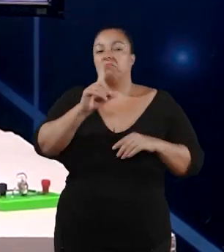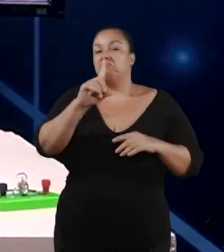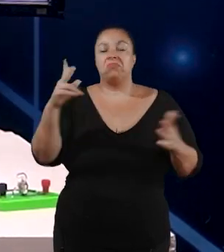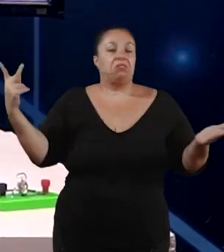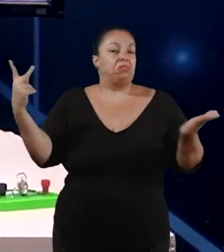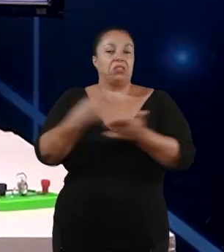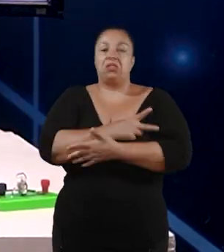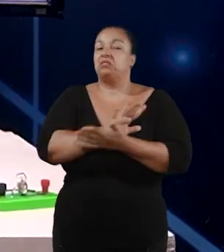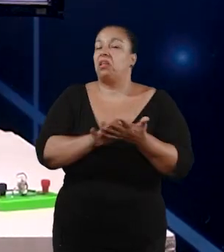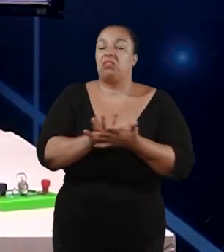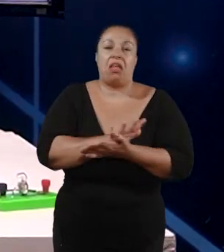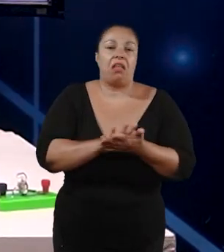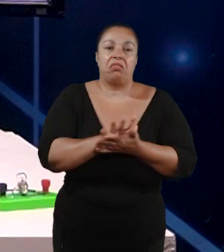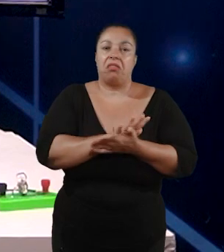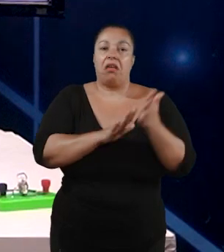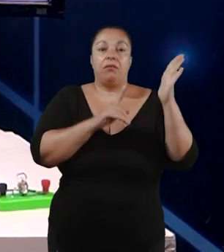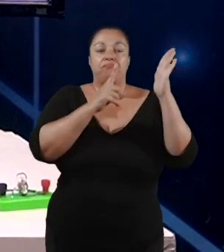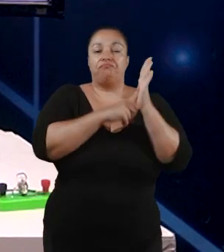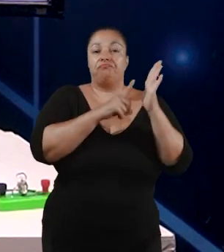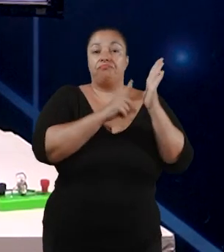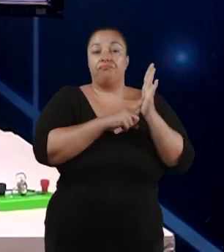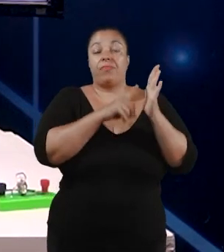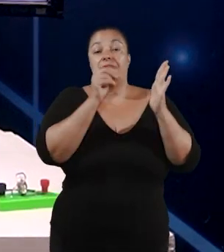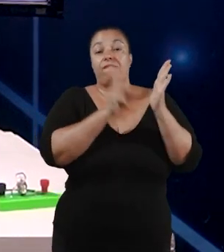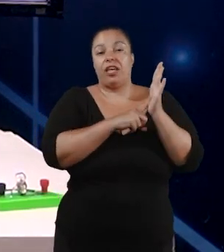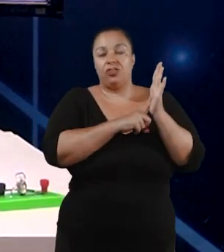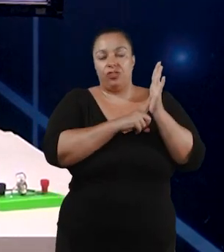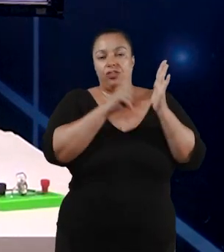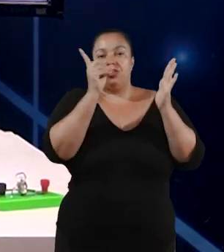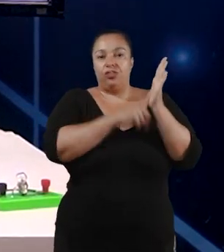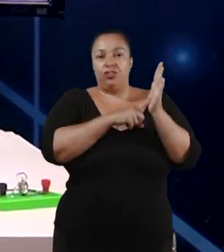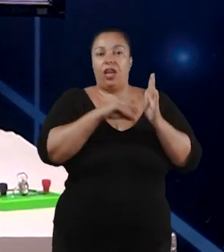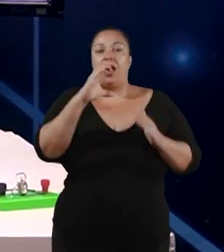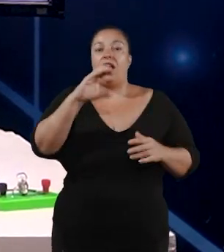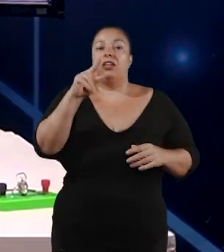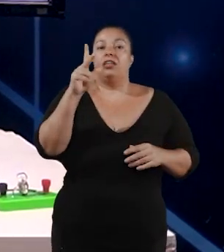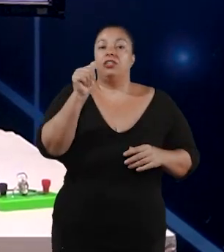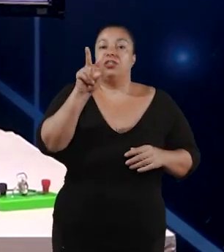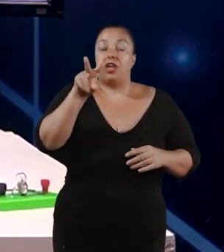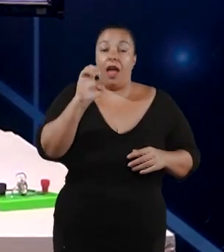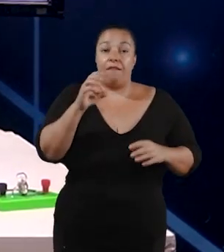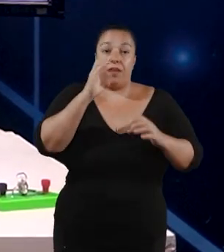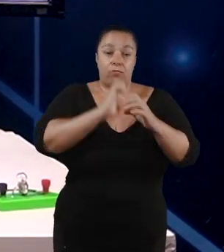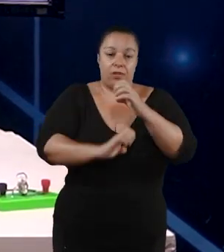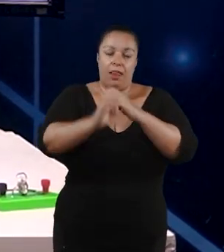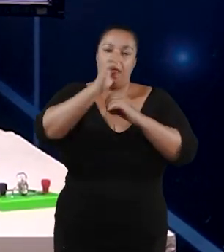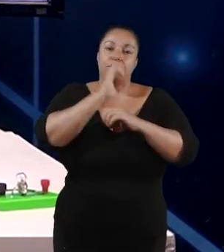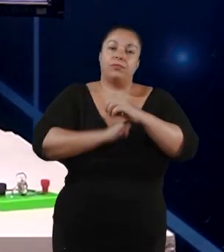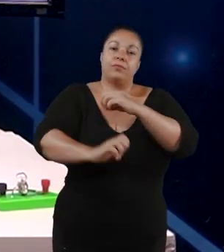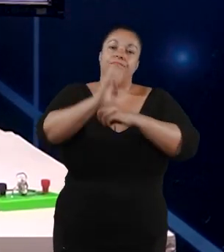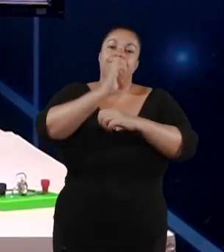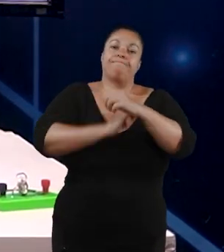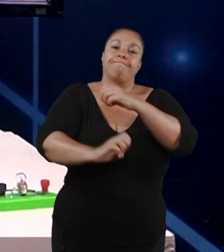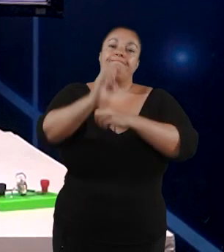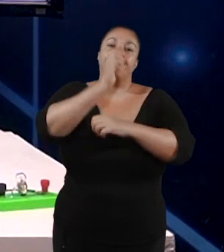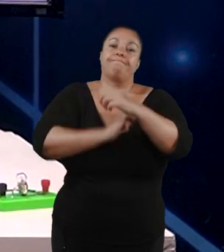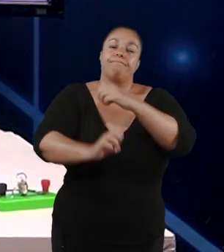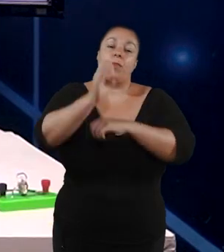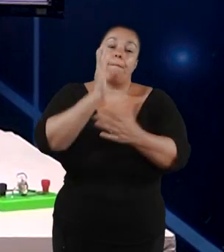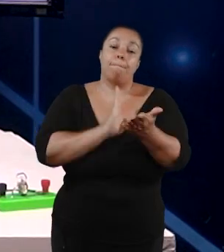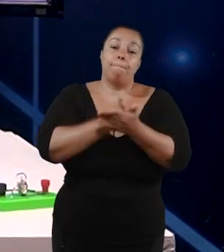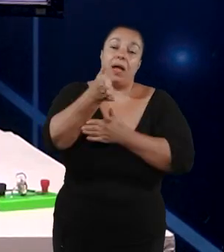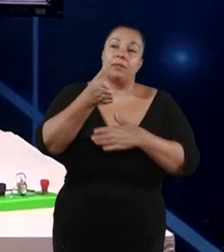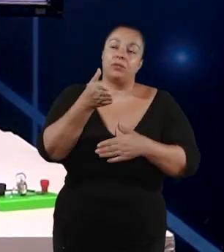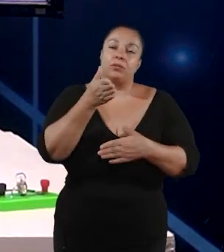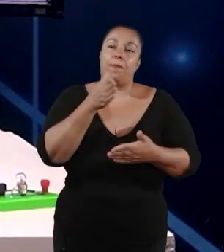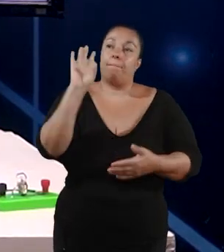Não está acontecendo porque a chave está aberta. A hora que eu fechar a chave, os elétrons vão caminhar. E quando eles passam pela lâmpada,